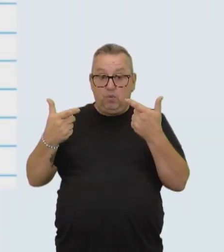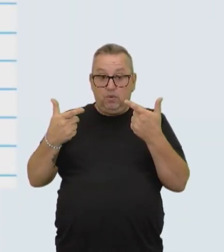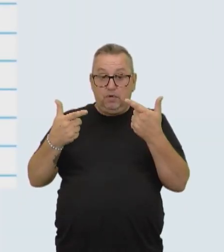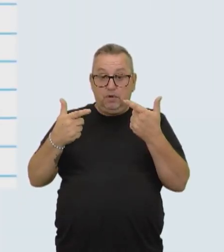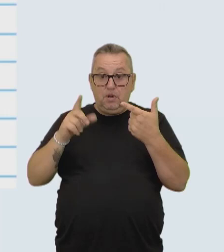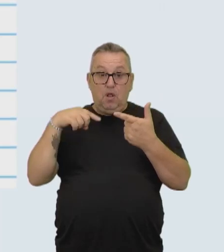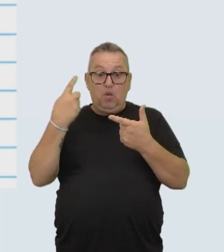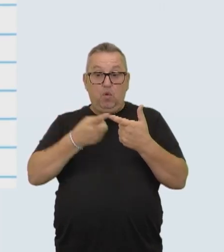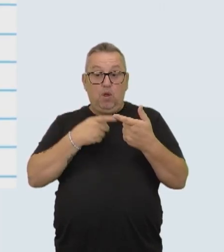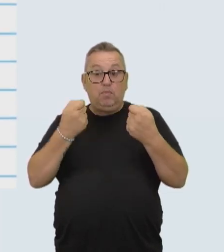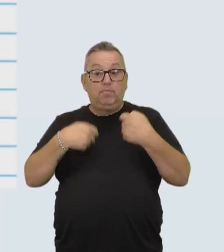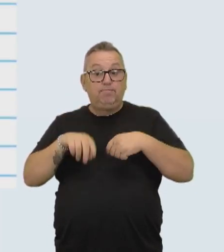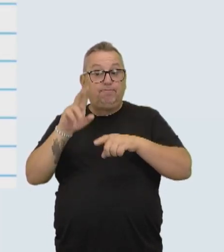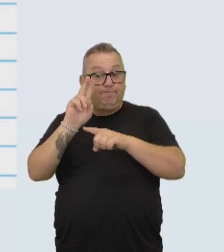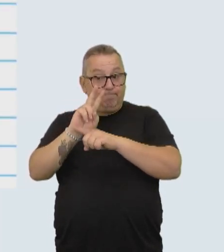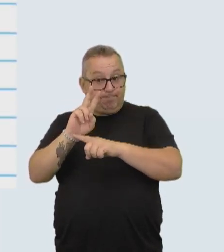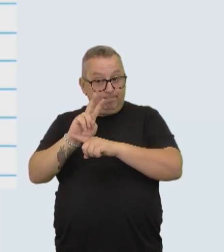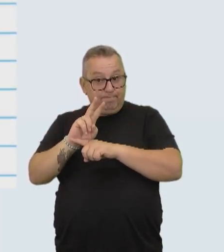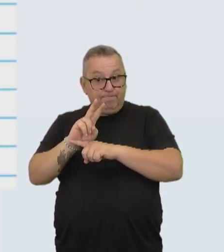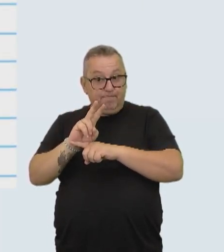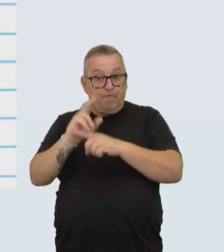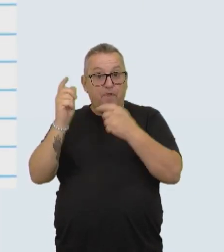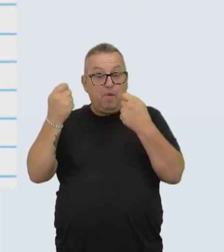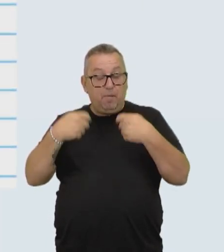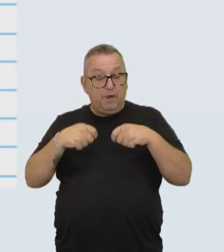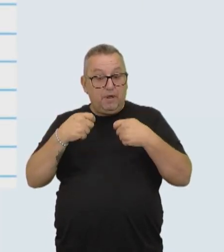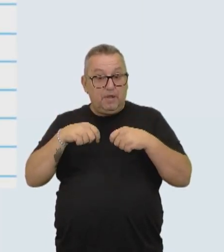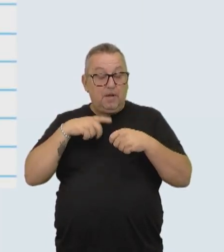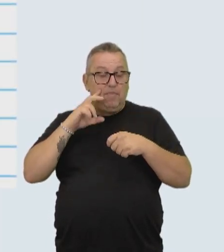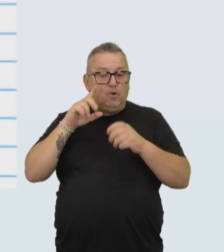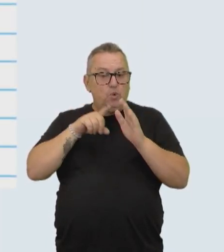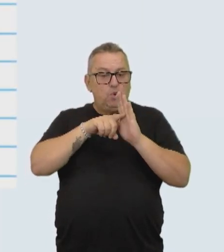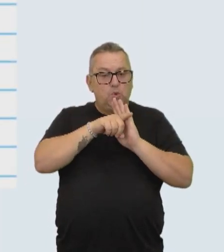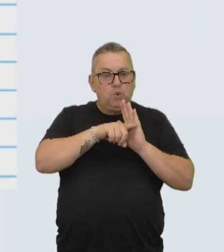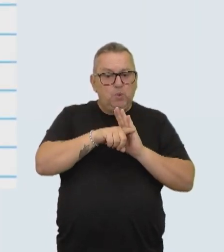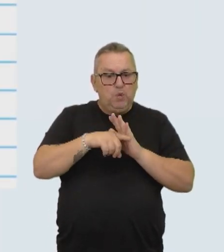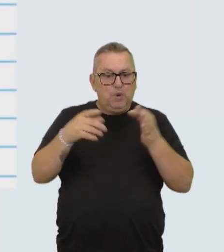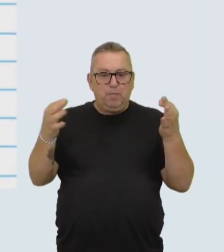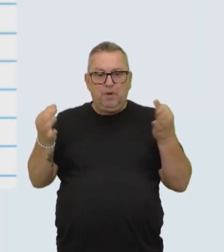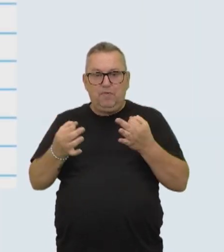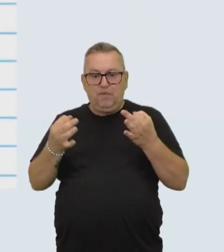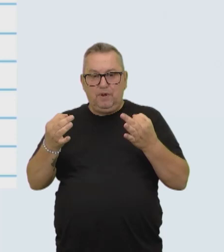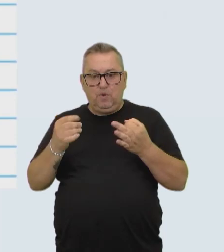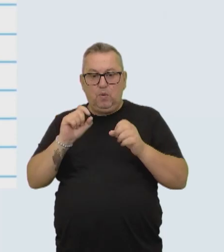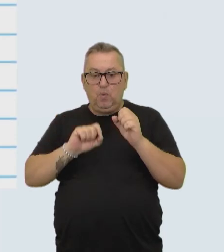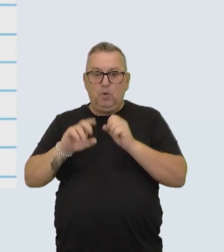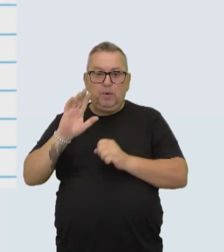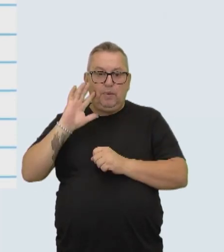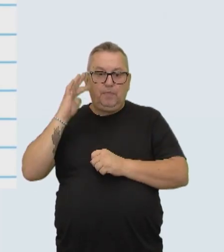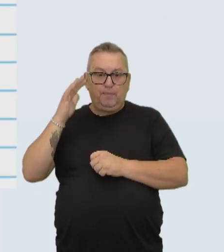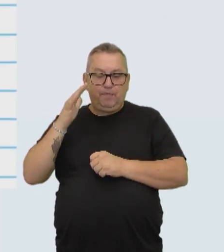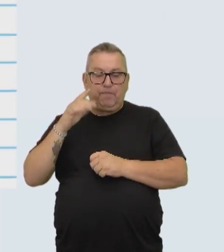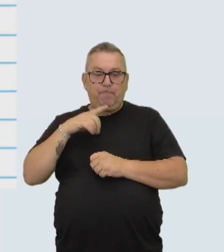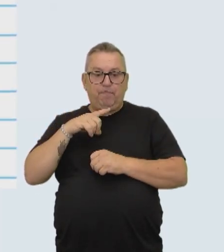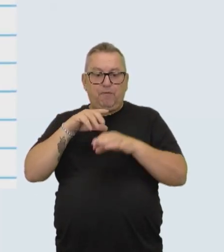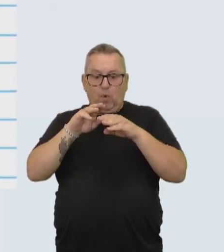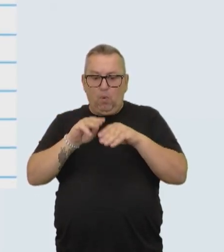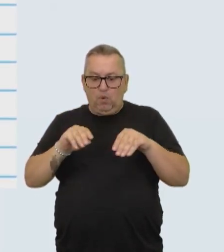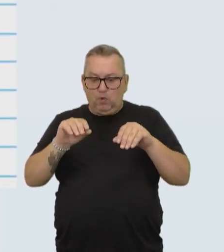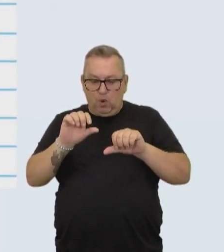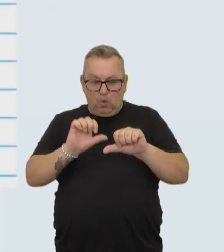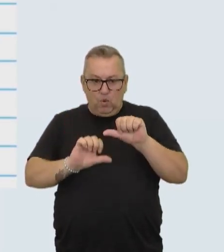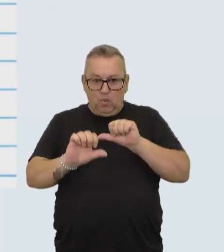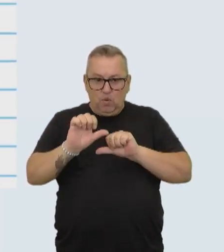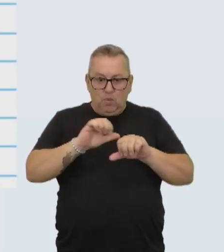importância, devemos protegê-lo. E para isso, é necessário um diagnóstico apurado. Afinal de contas, os solos variam muito